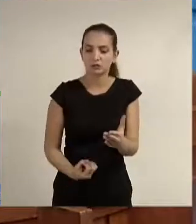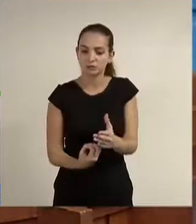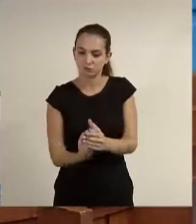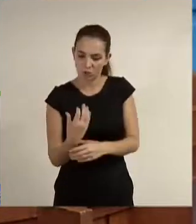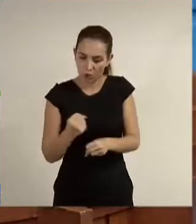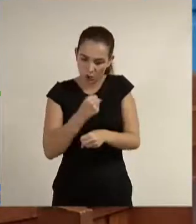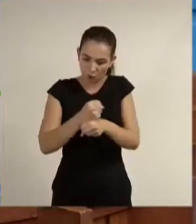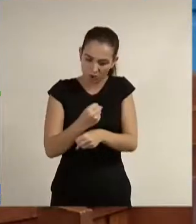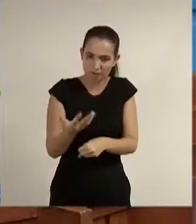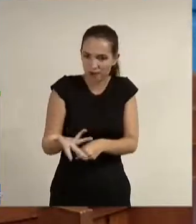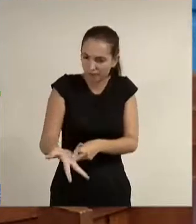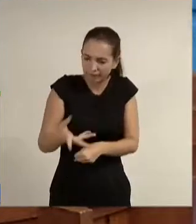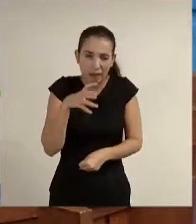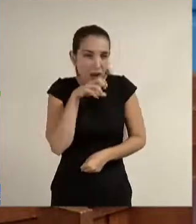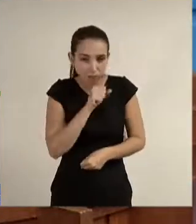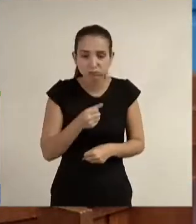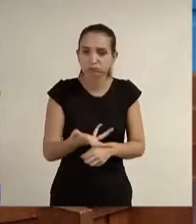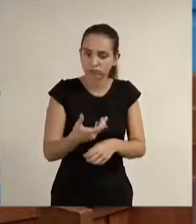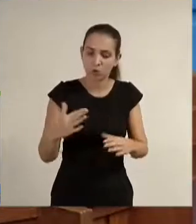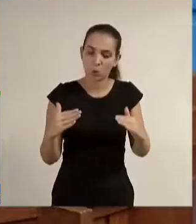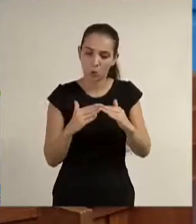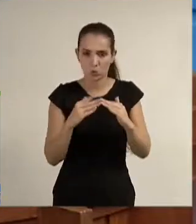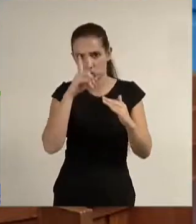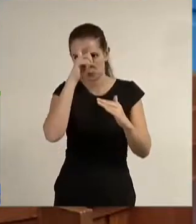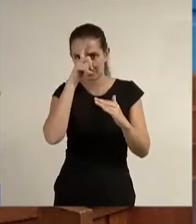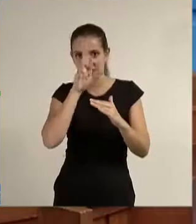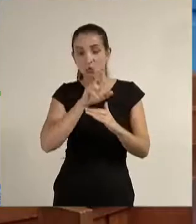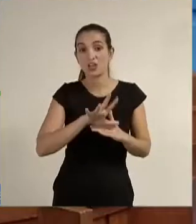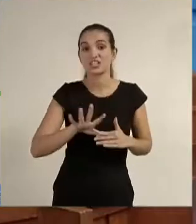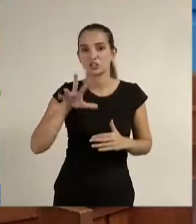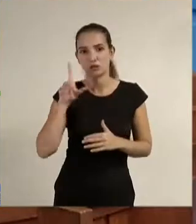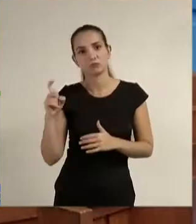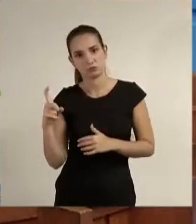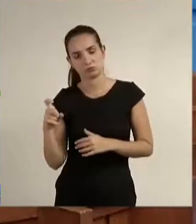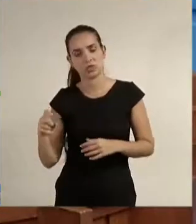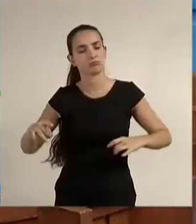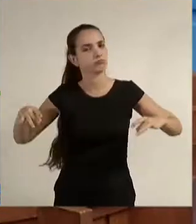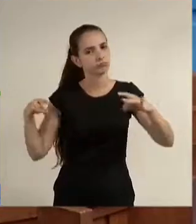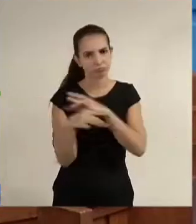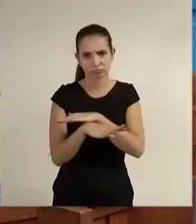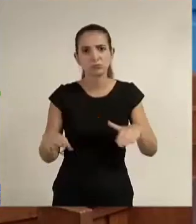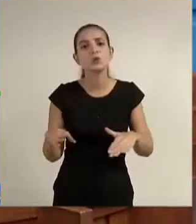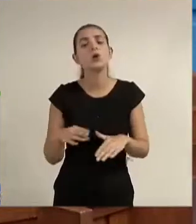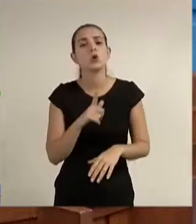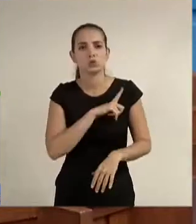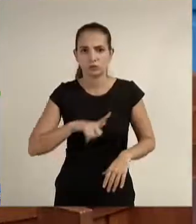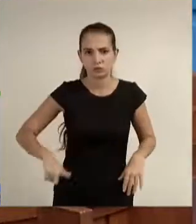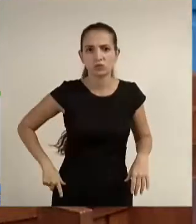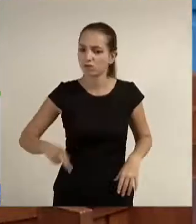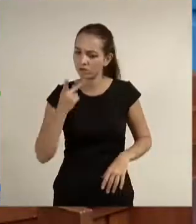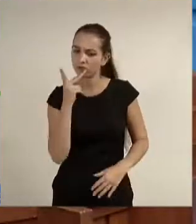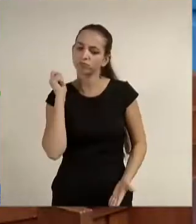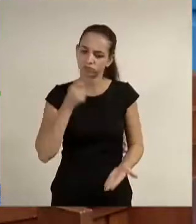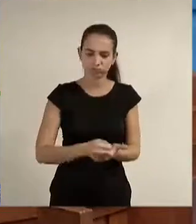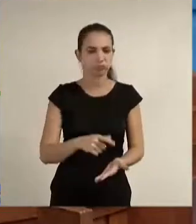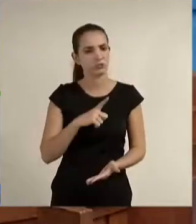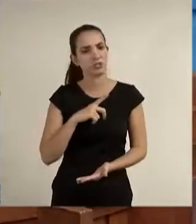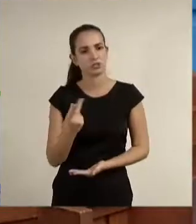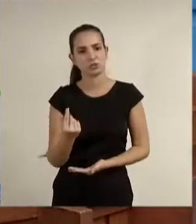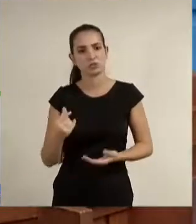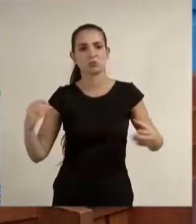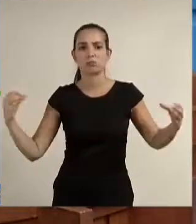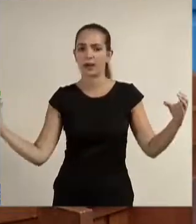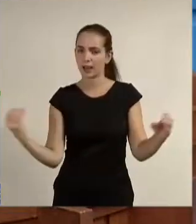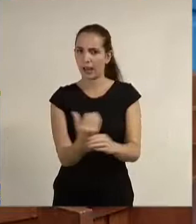sejam aceleradas e logo, logo entrem em funcionamento, até porque o governador garantiu que tem dinheiro para término